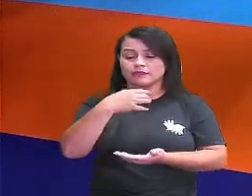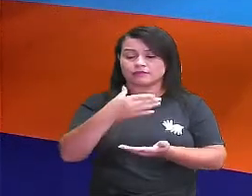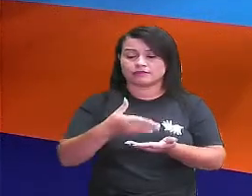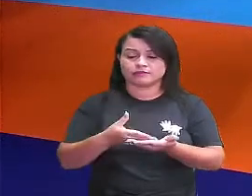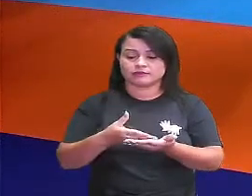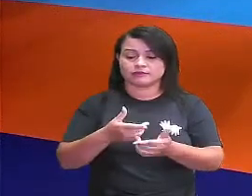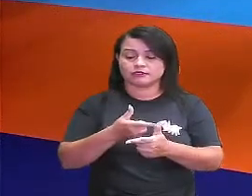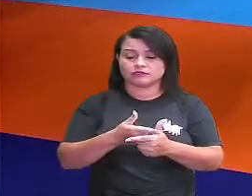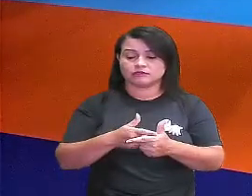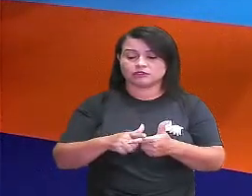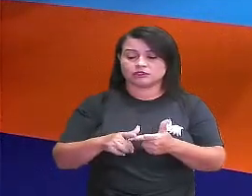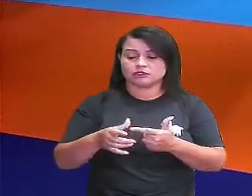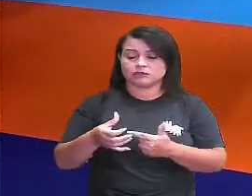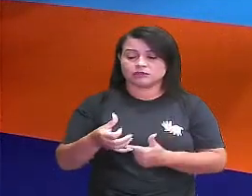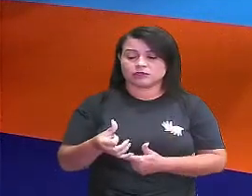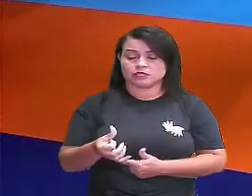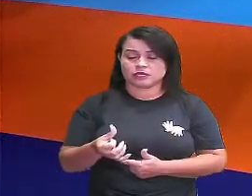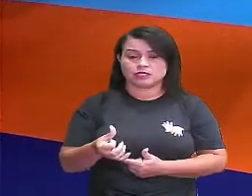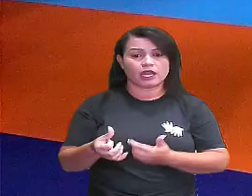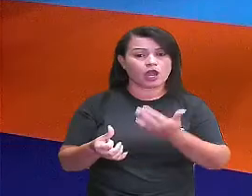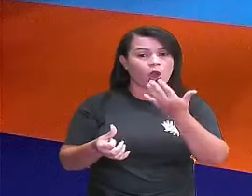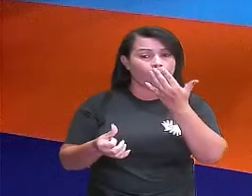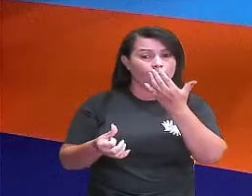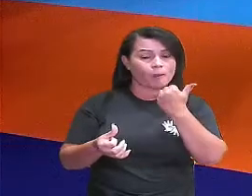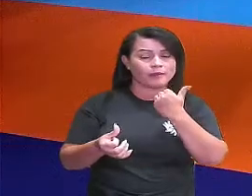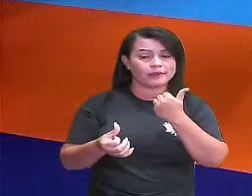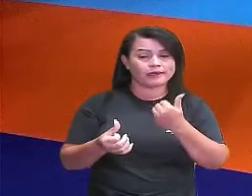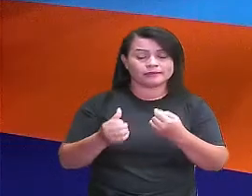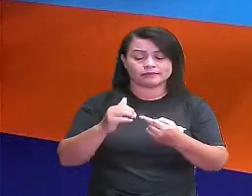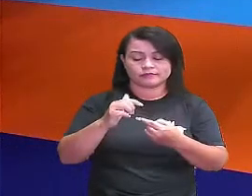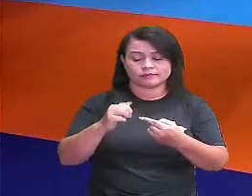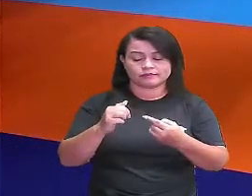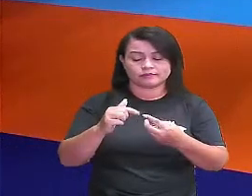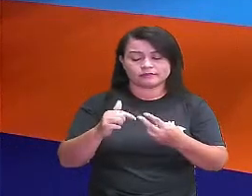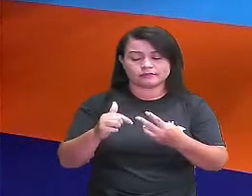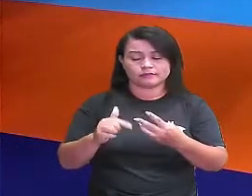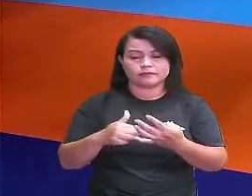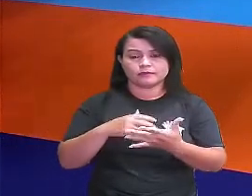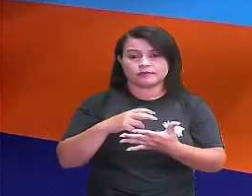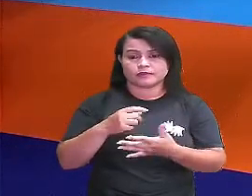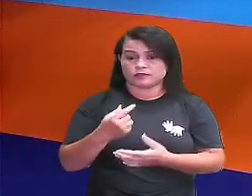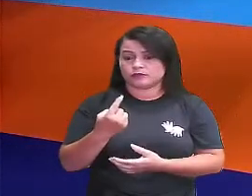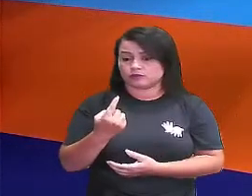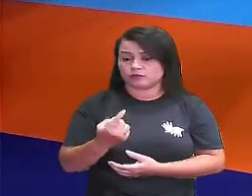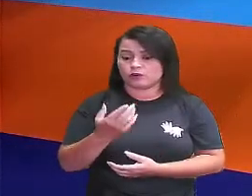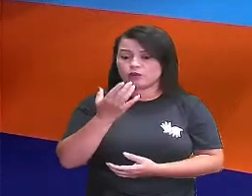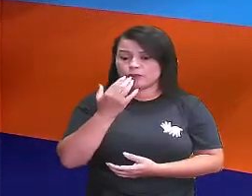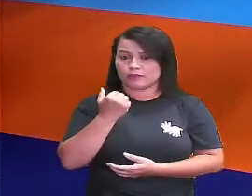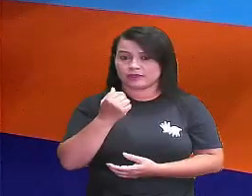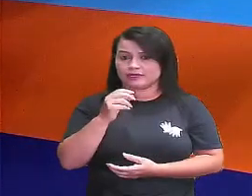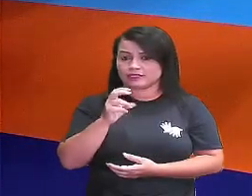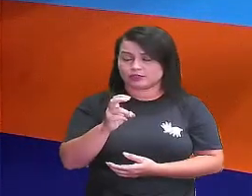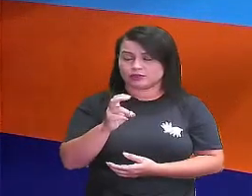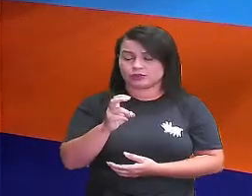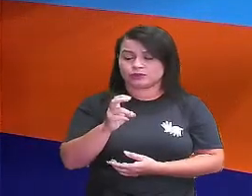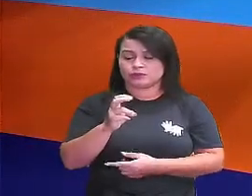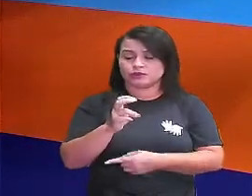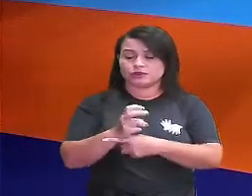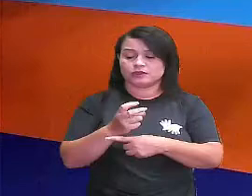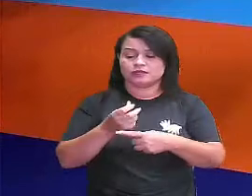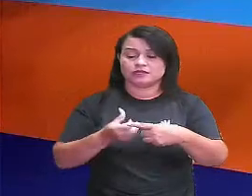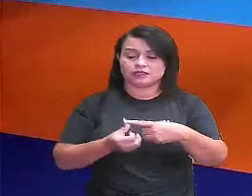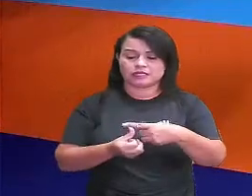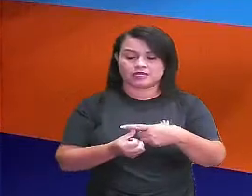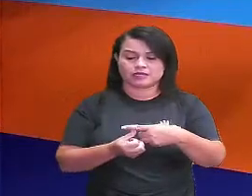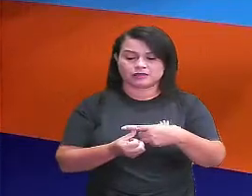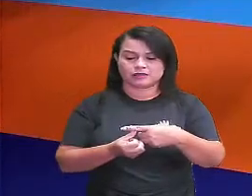6, e aí eu fui comer 5 partes dessa maçã, significa que eu comi 5/6